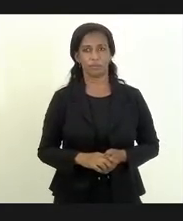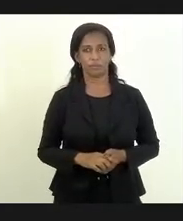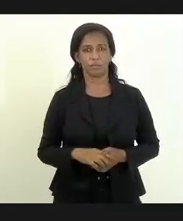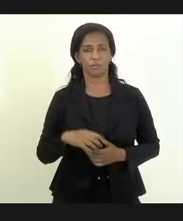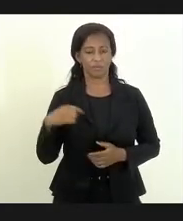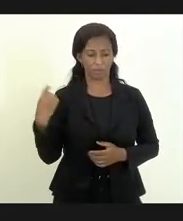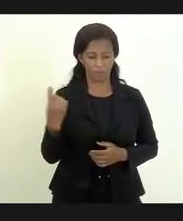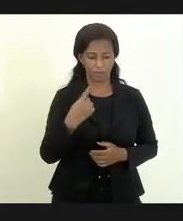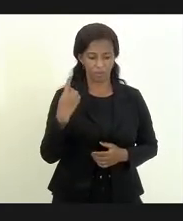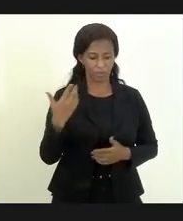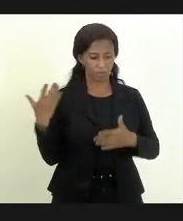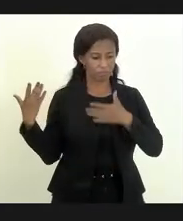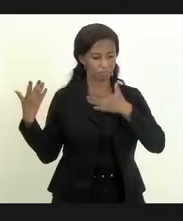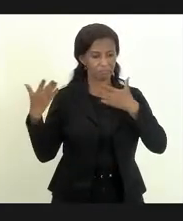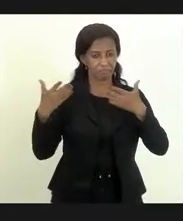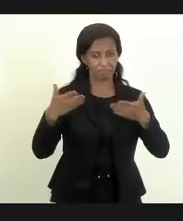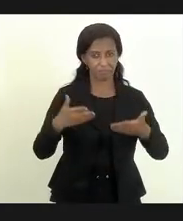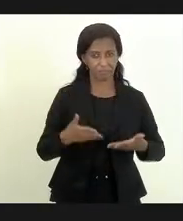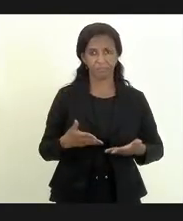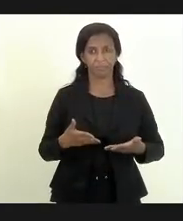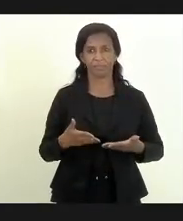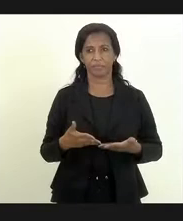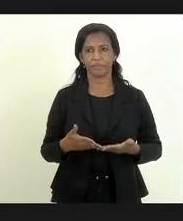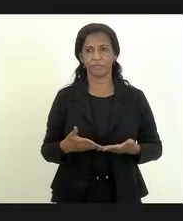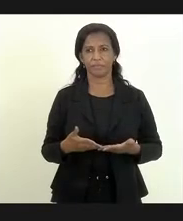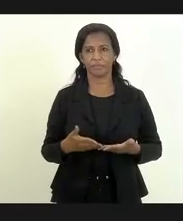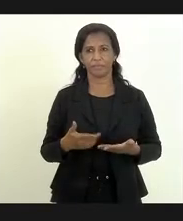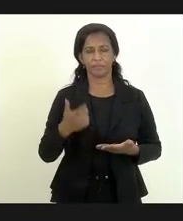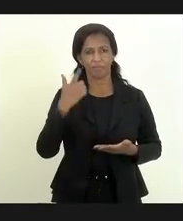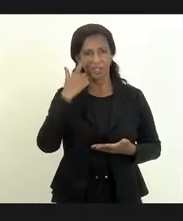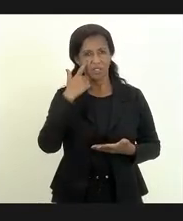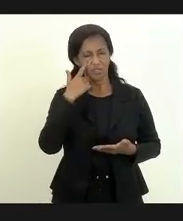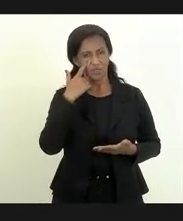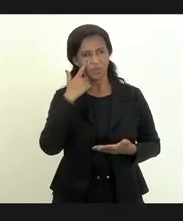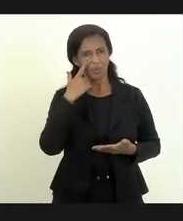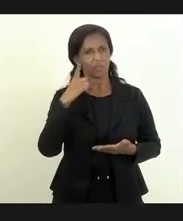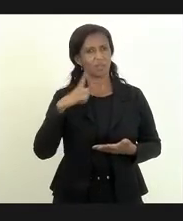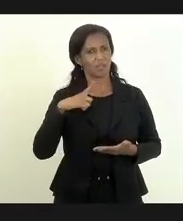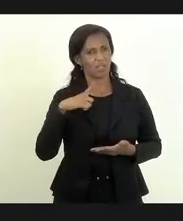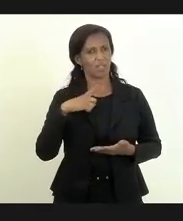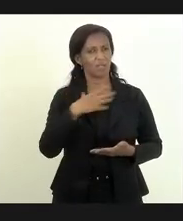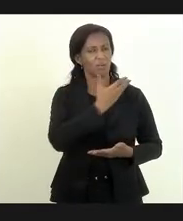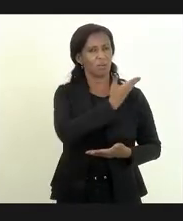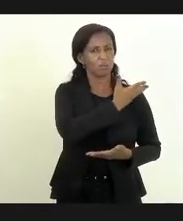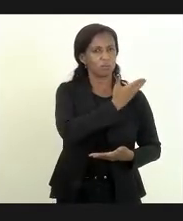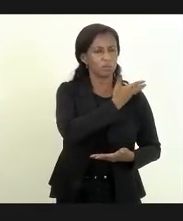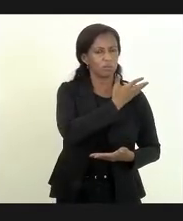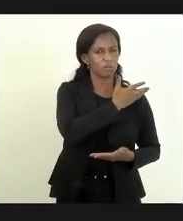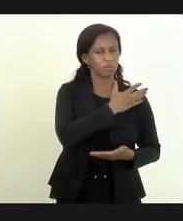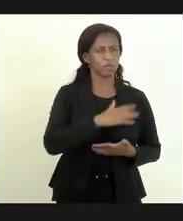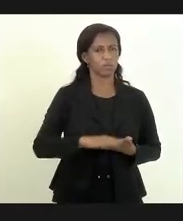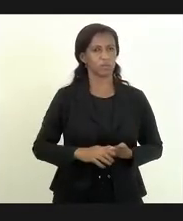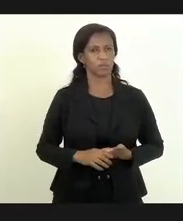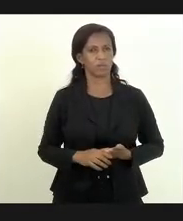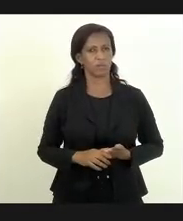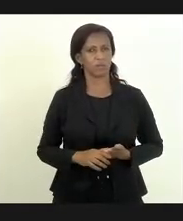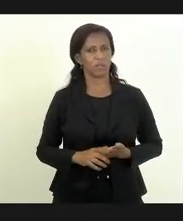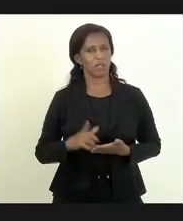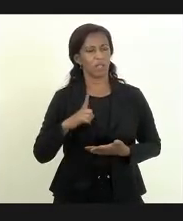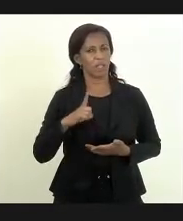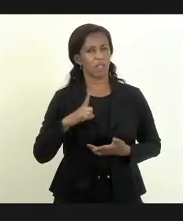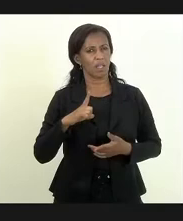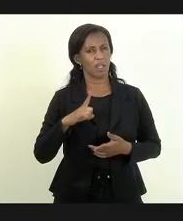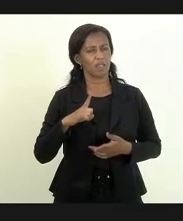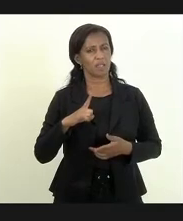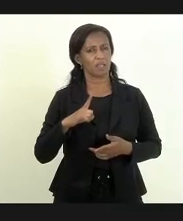referenda que houve o racismo, houve, né, essa ruptura que a gente sabe